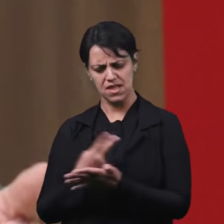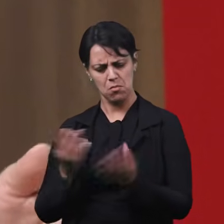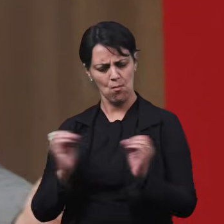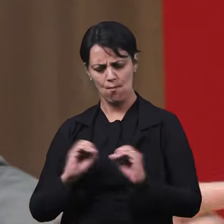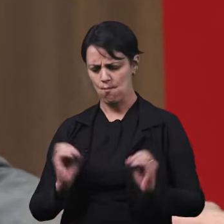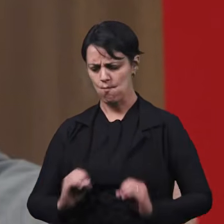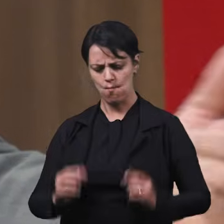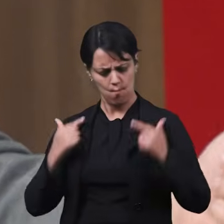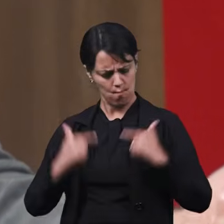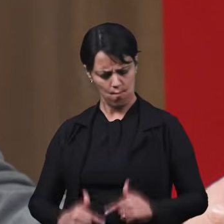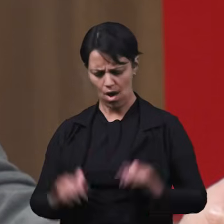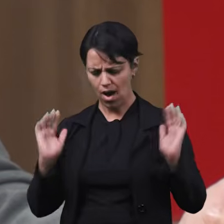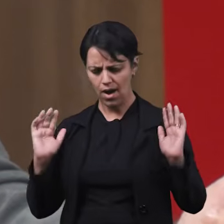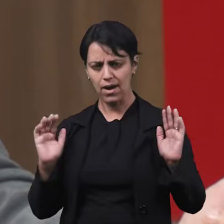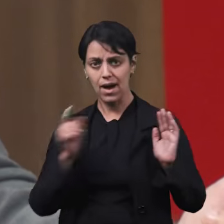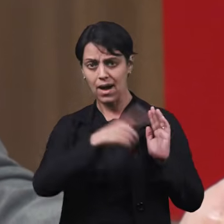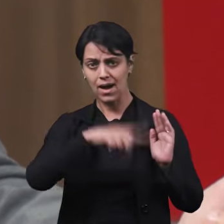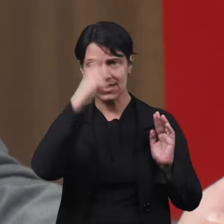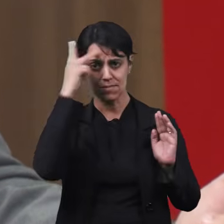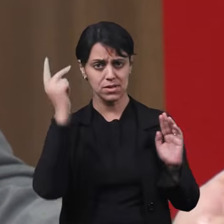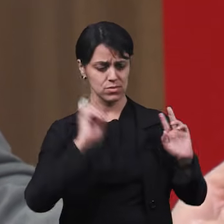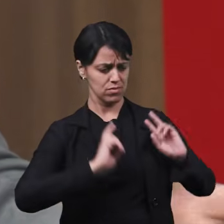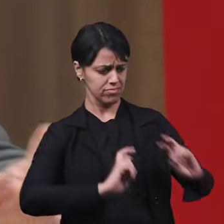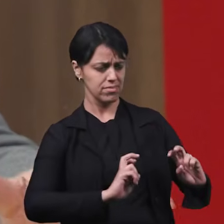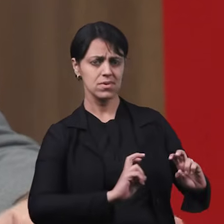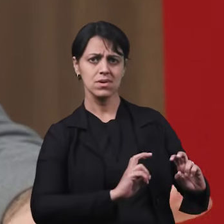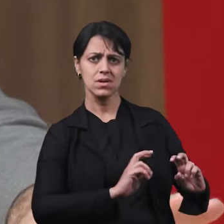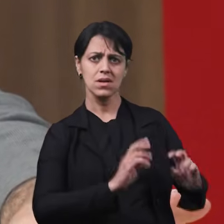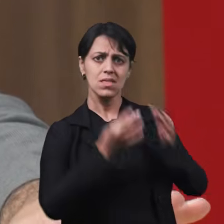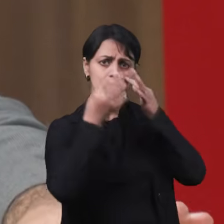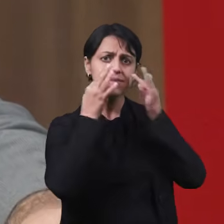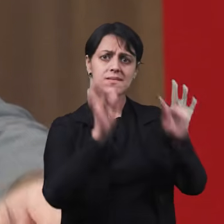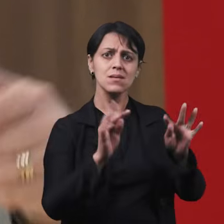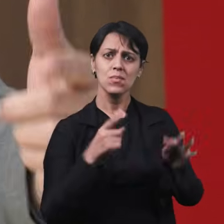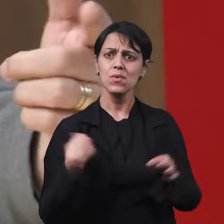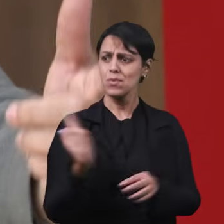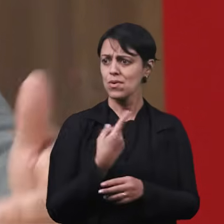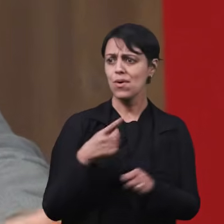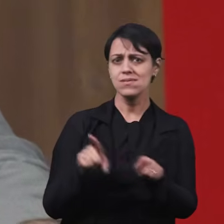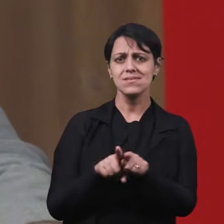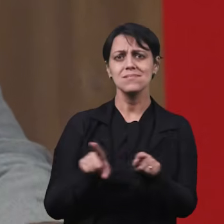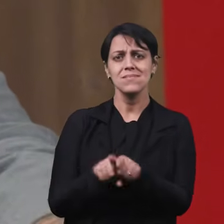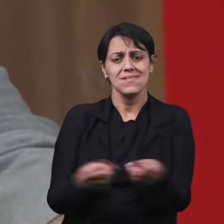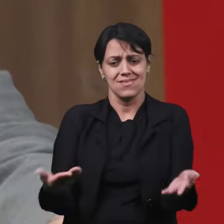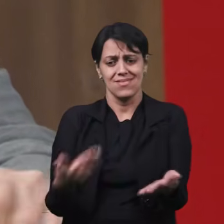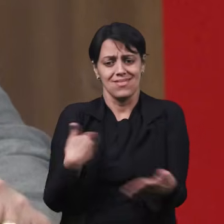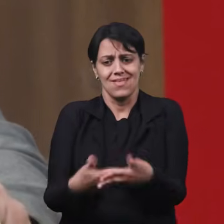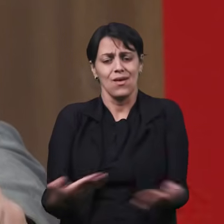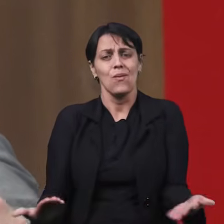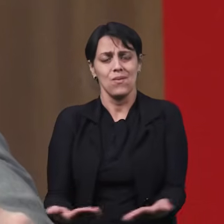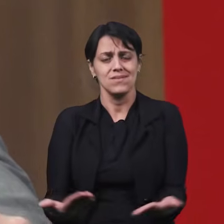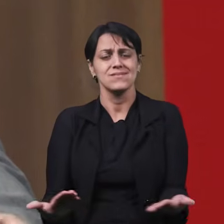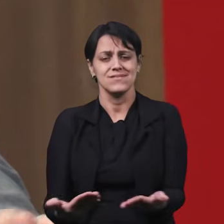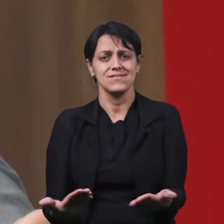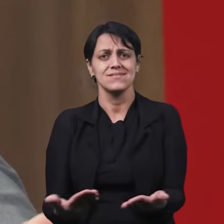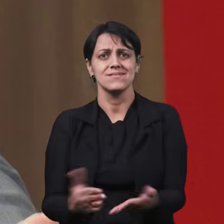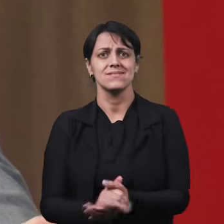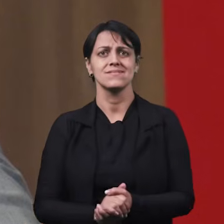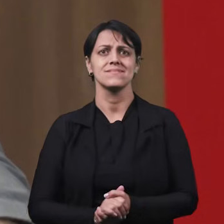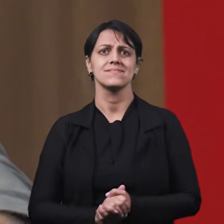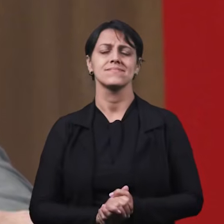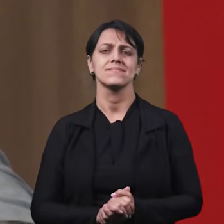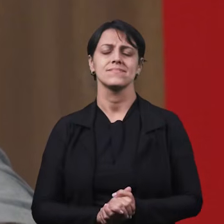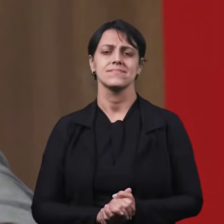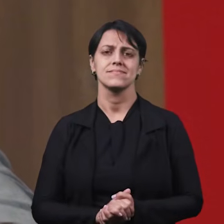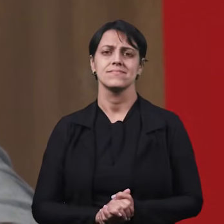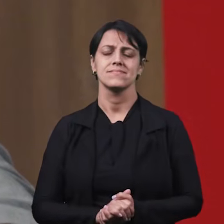reto, e isso serviu de testemunho, entendeu? Para todo mundo, para nós, e inclusive naquele diálogo ali no capítulo